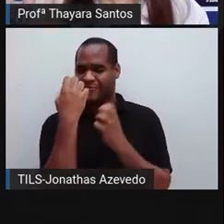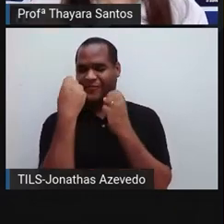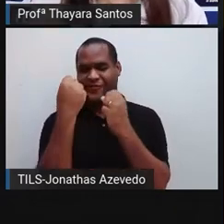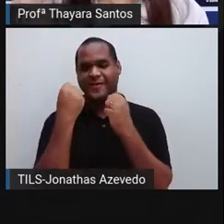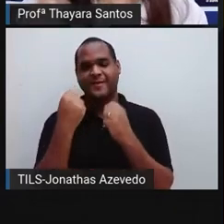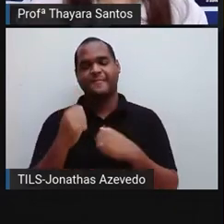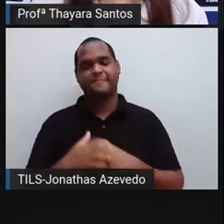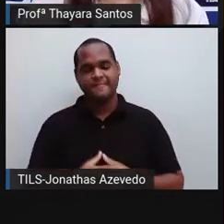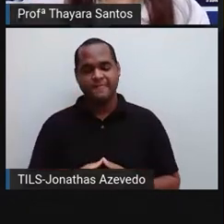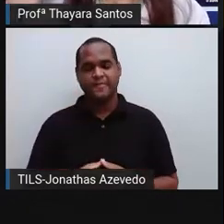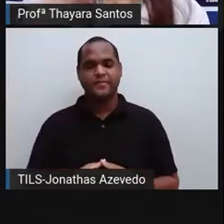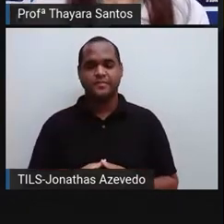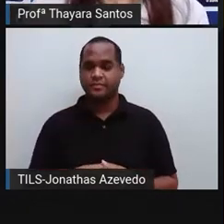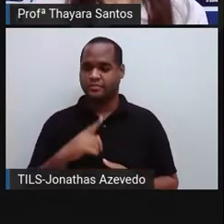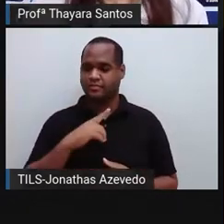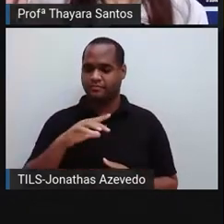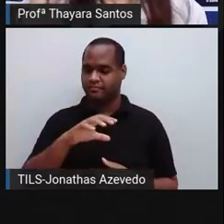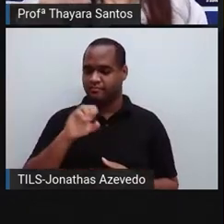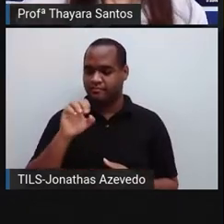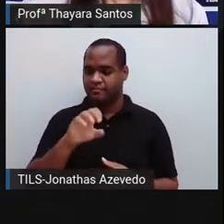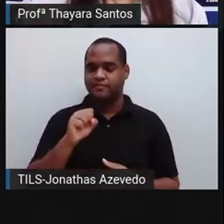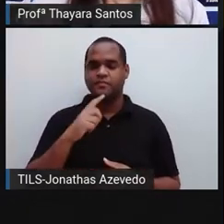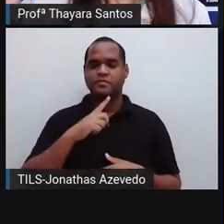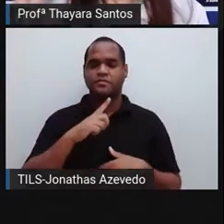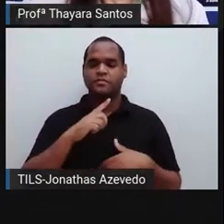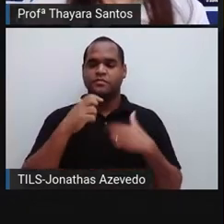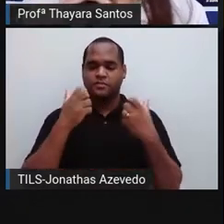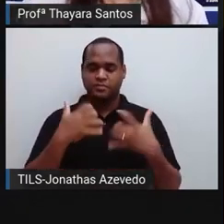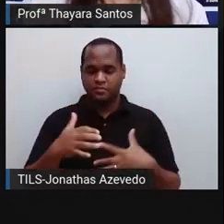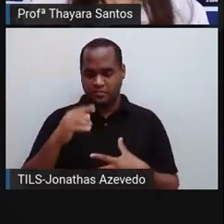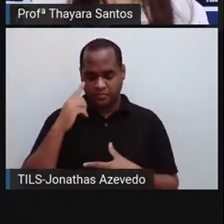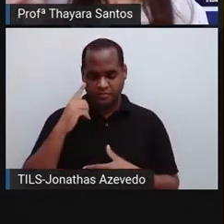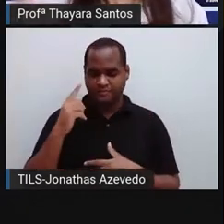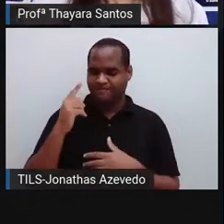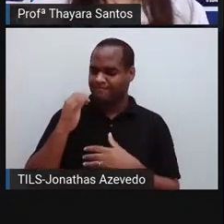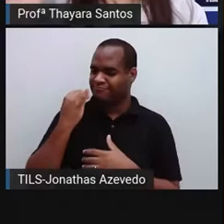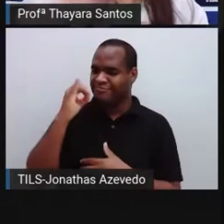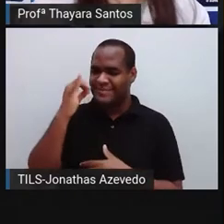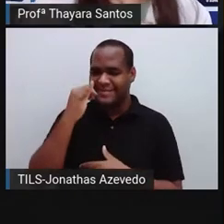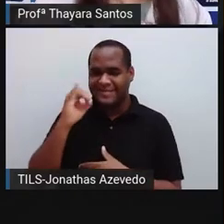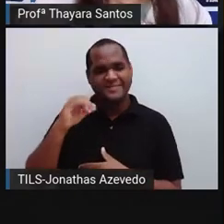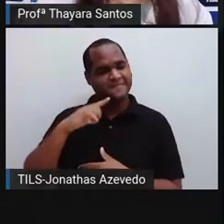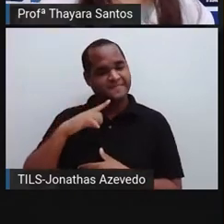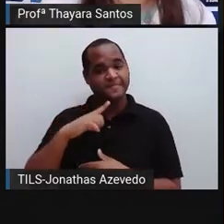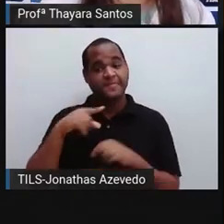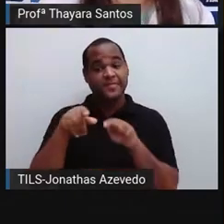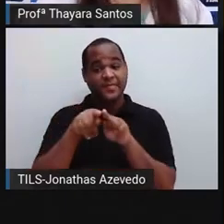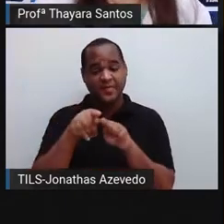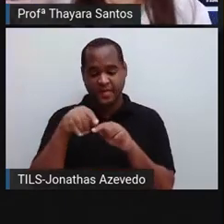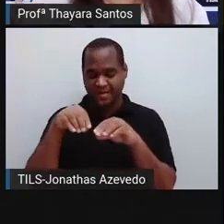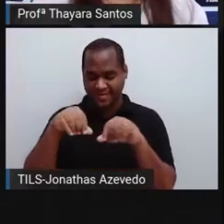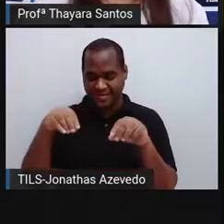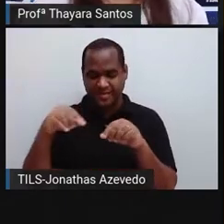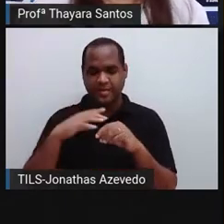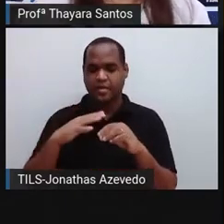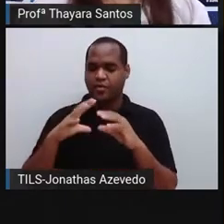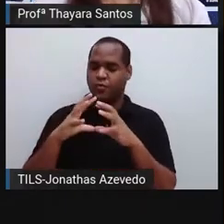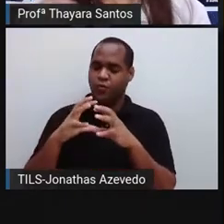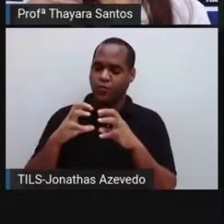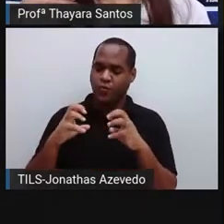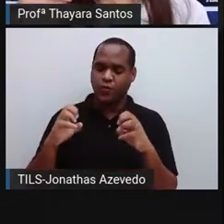plantas, a gente está absorvendo parte da energia e da matéria que estava naquele organismo que morreu e que foi